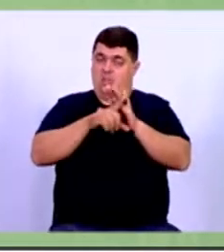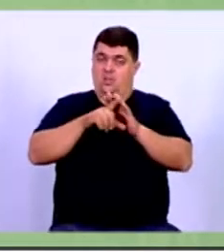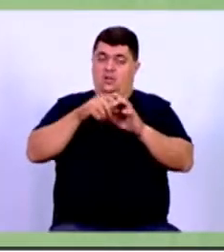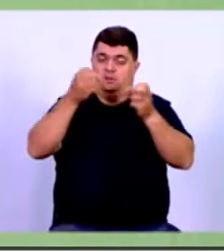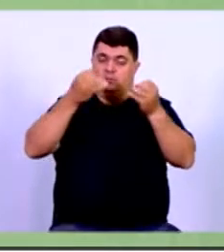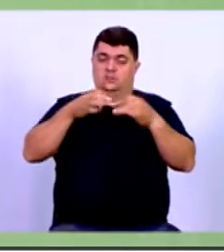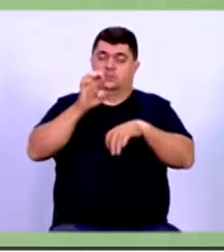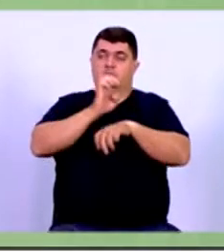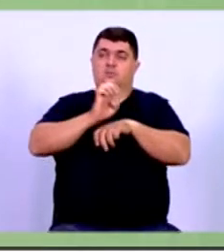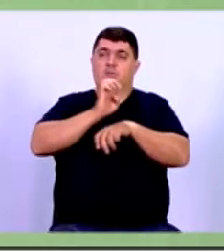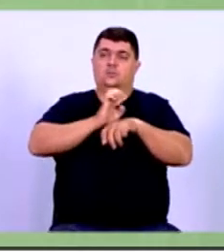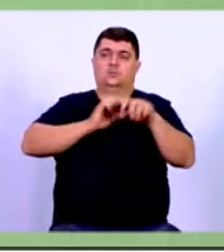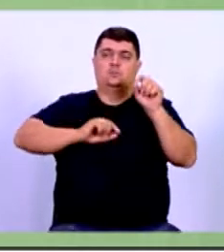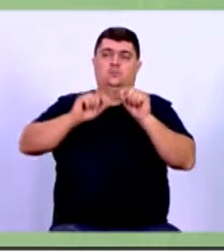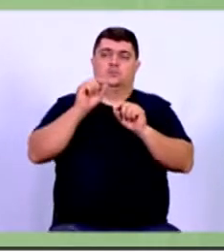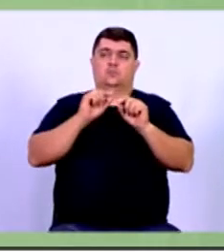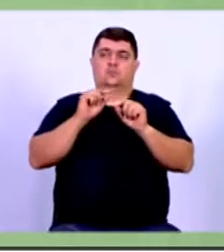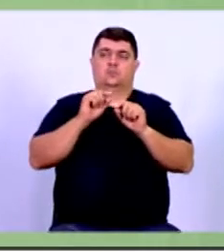como estágio